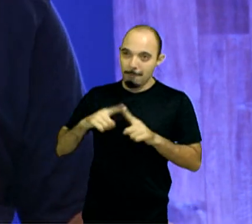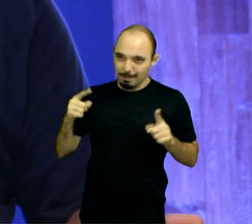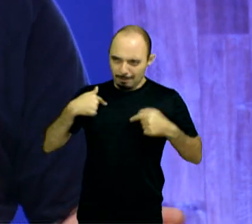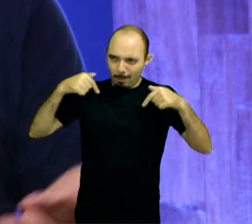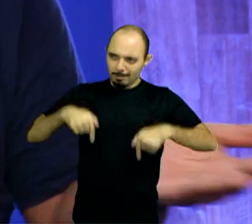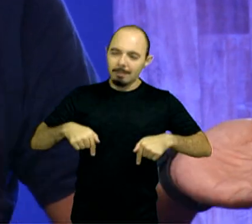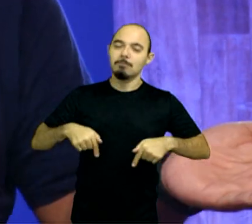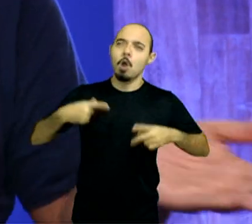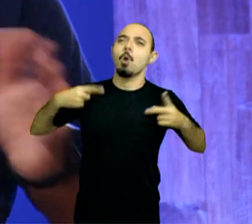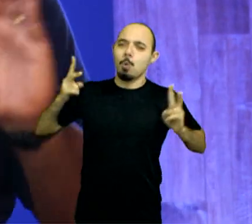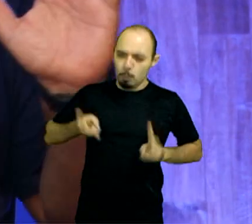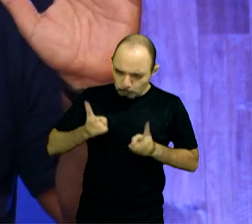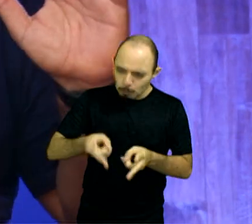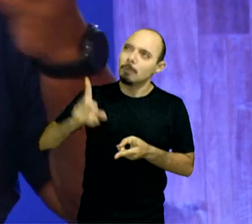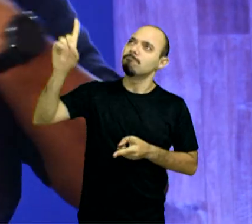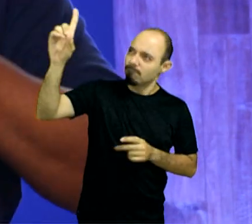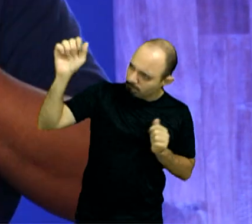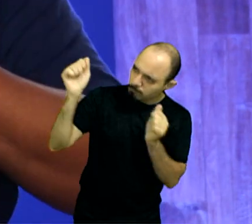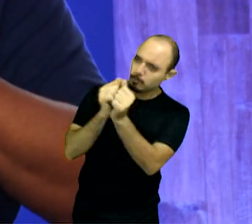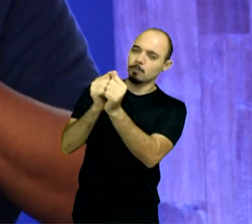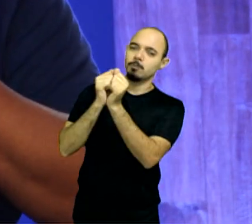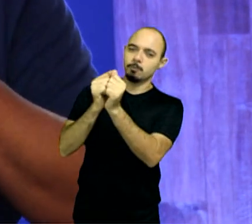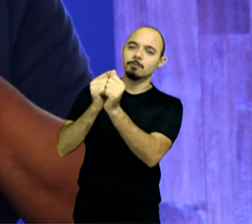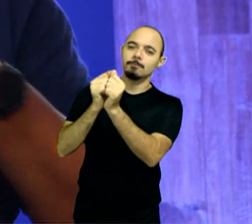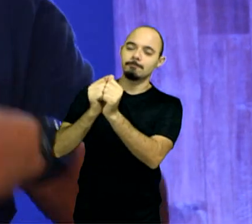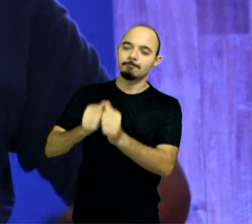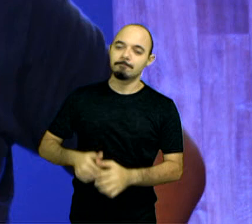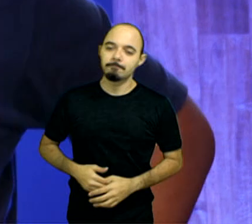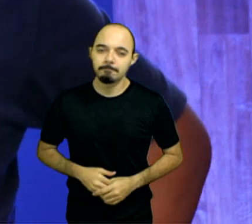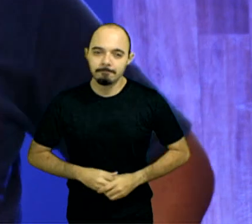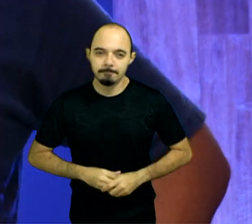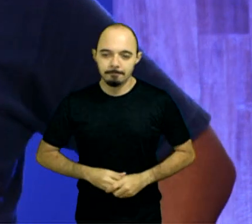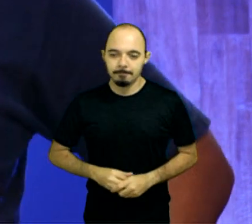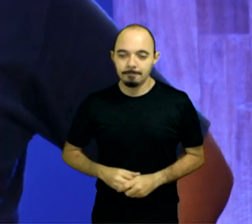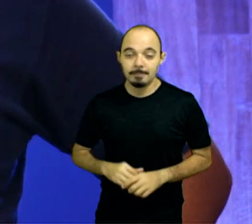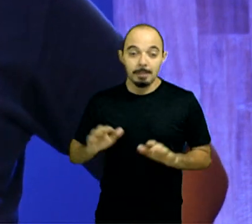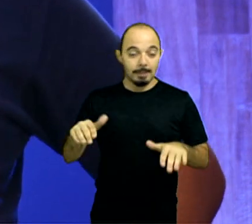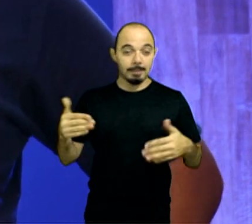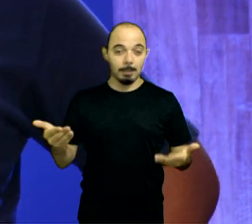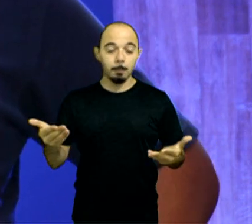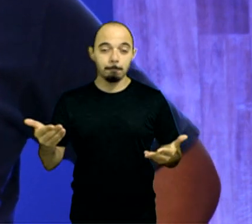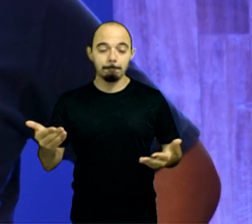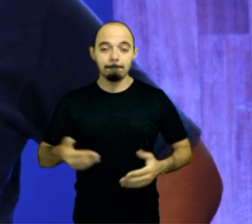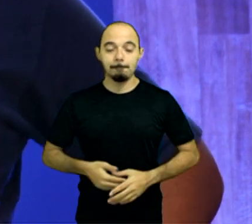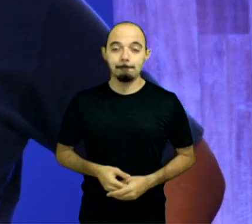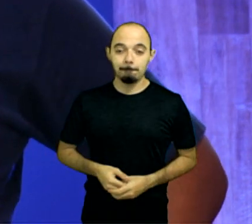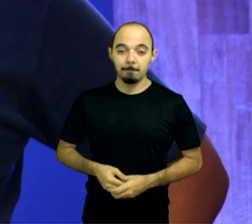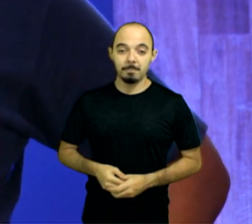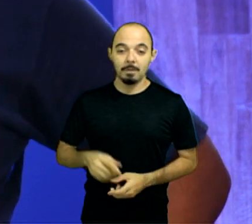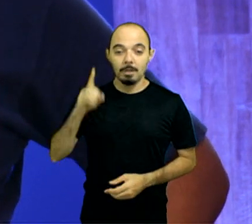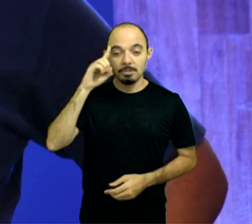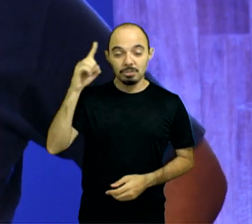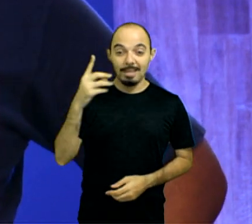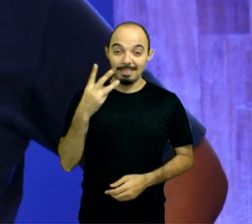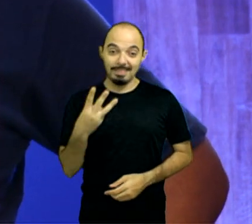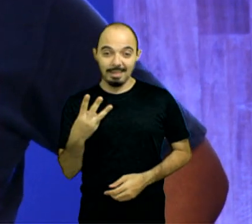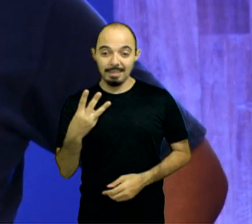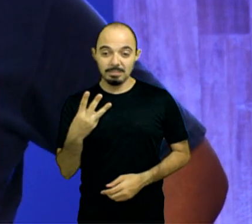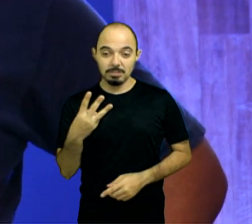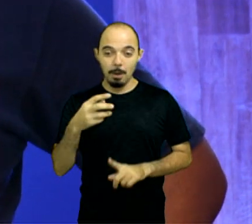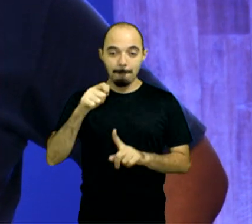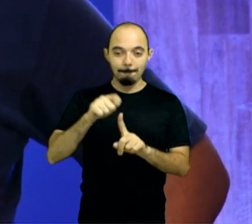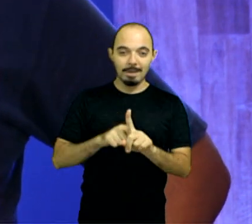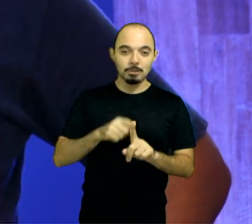Então, isso me deu tranquilidade, né? No dia 3 de março eu fiz uma ressonância